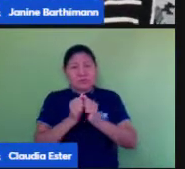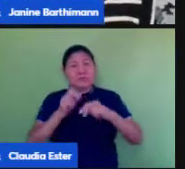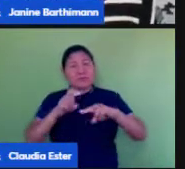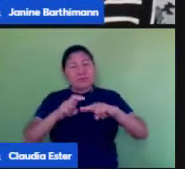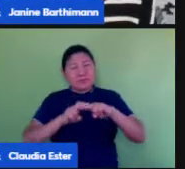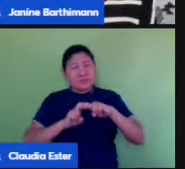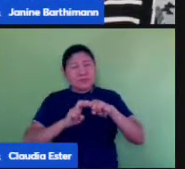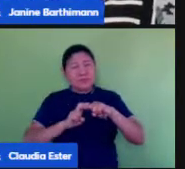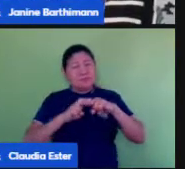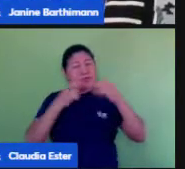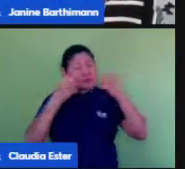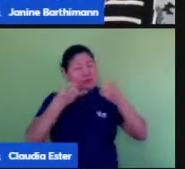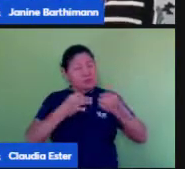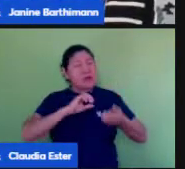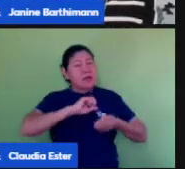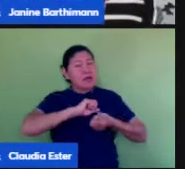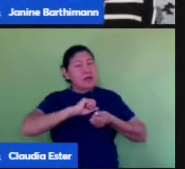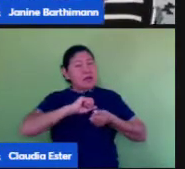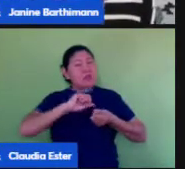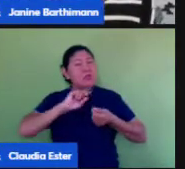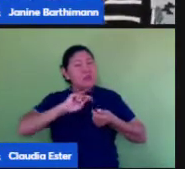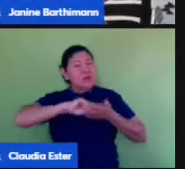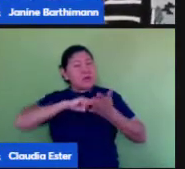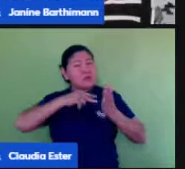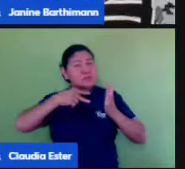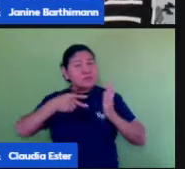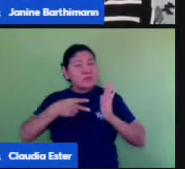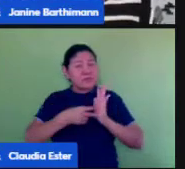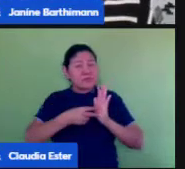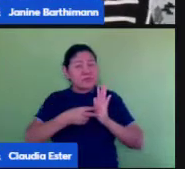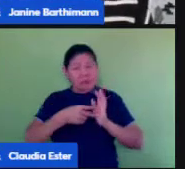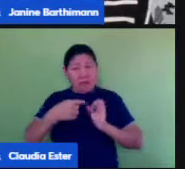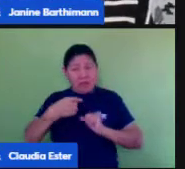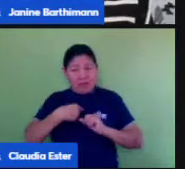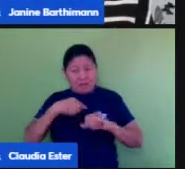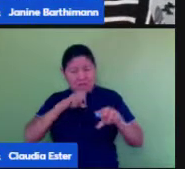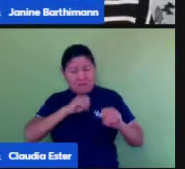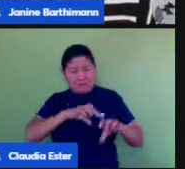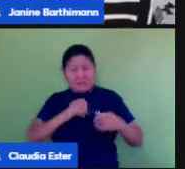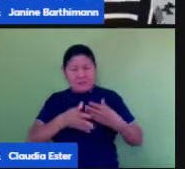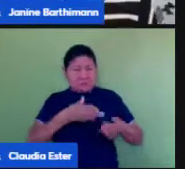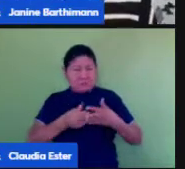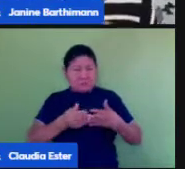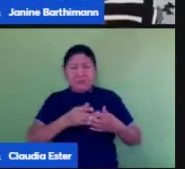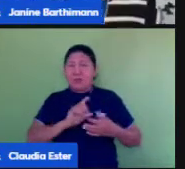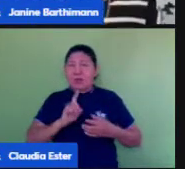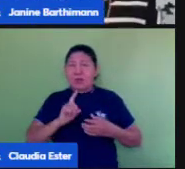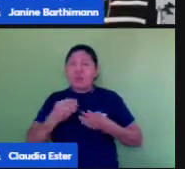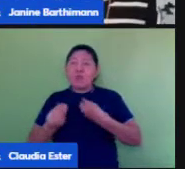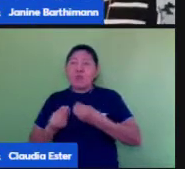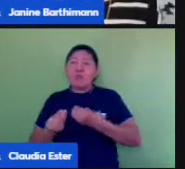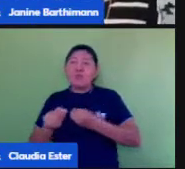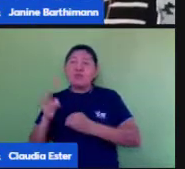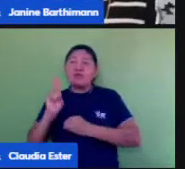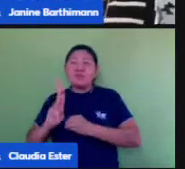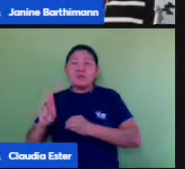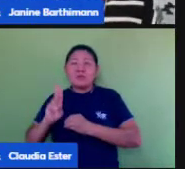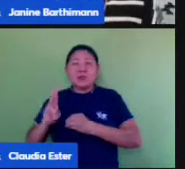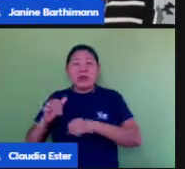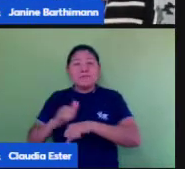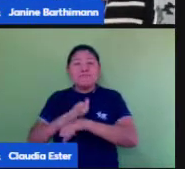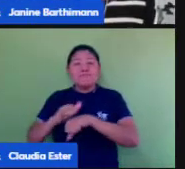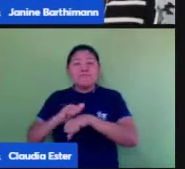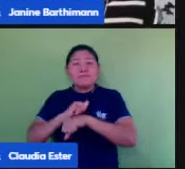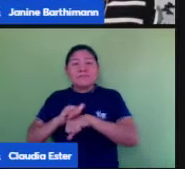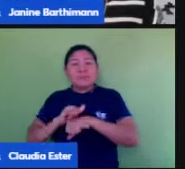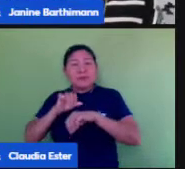jeito, mas não importa que tipo de método eu irei utilizar. O processo de aprendizagem